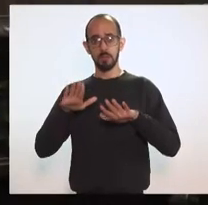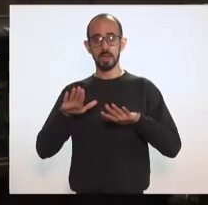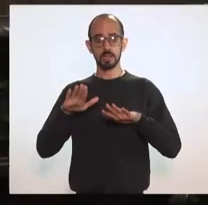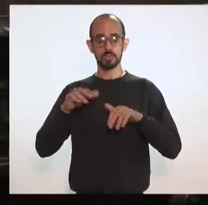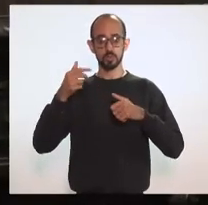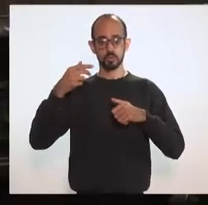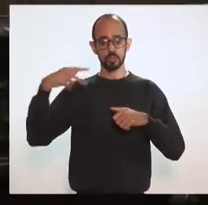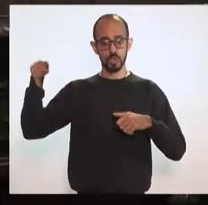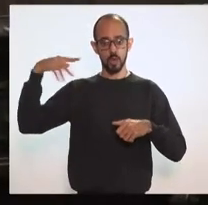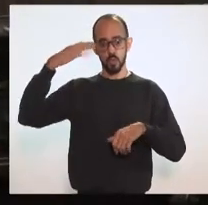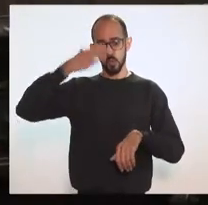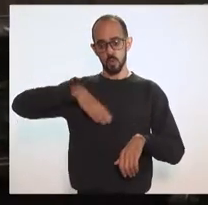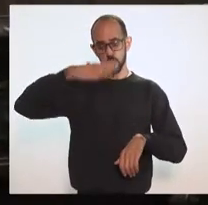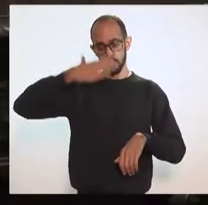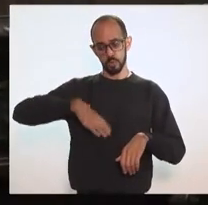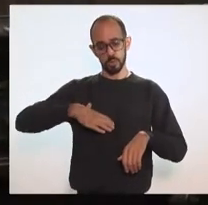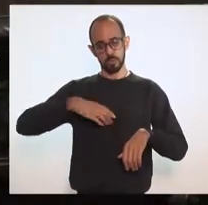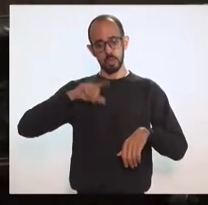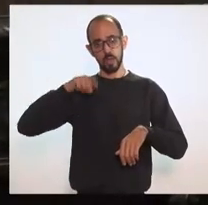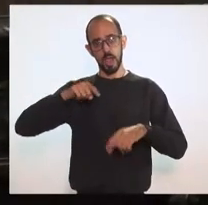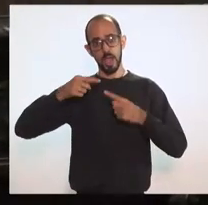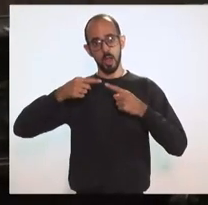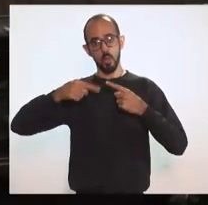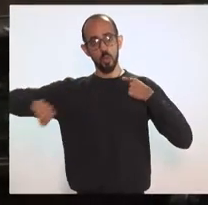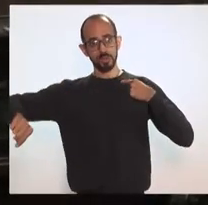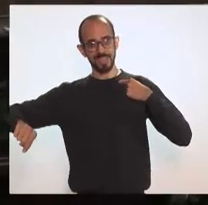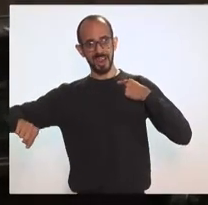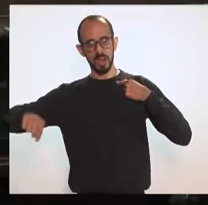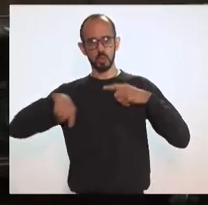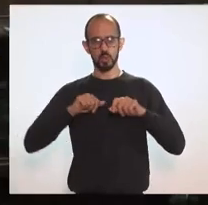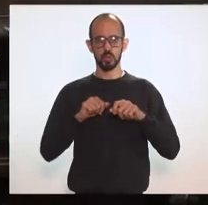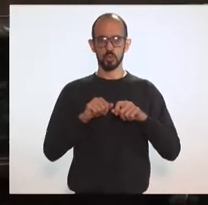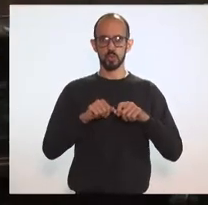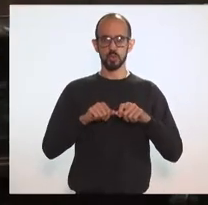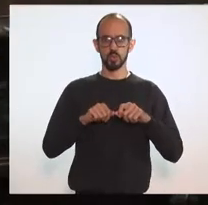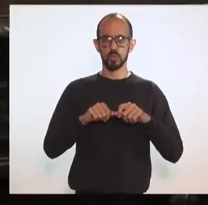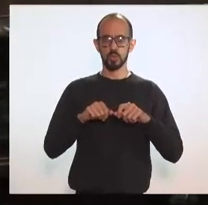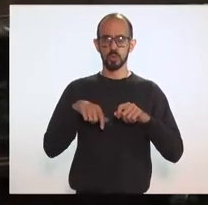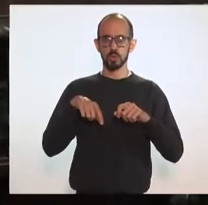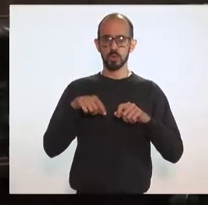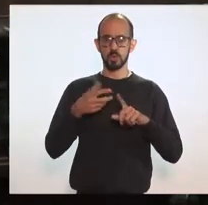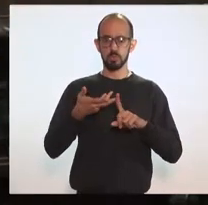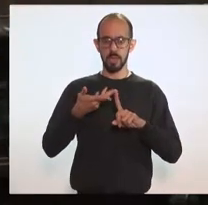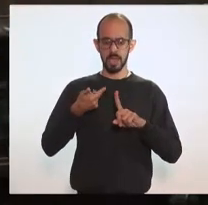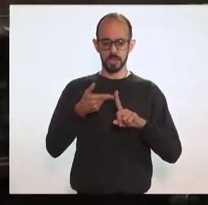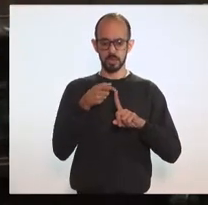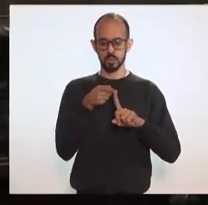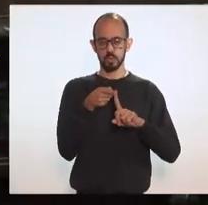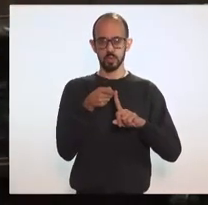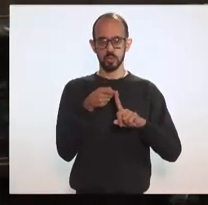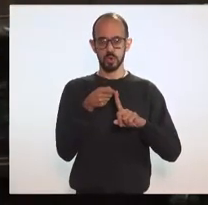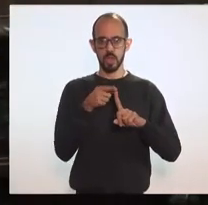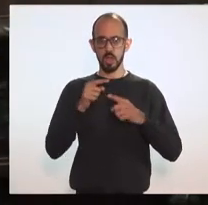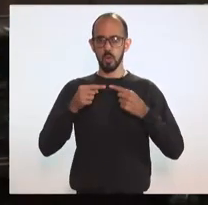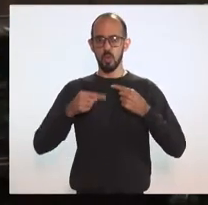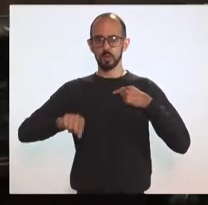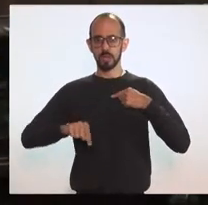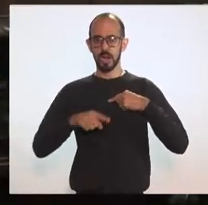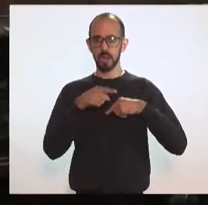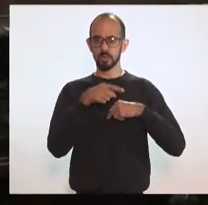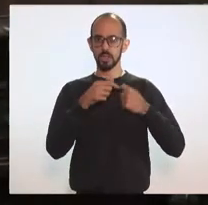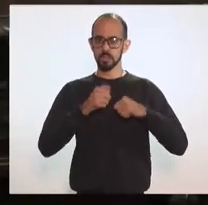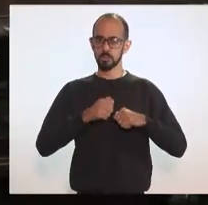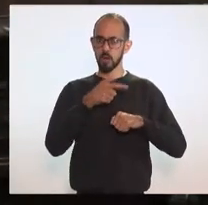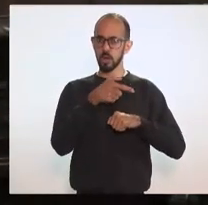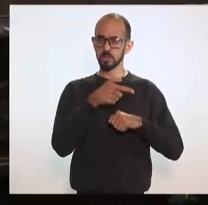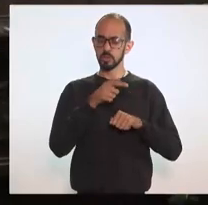a posição do governo estadual é contrário o seu teor é contrário e seu médico tá contrário que servidores da Faetec possam ser